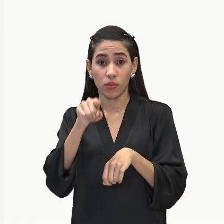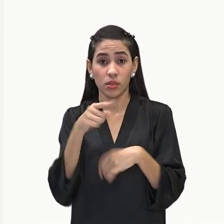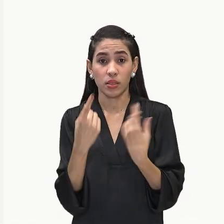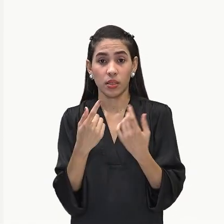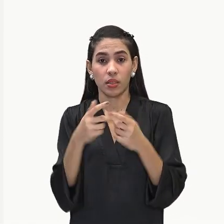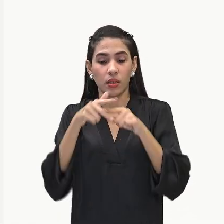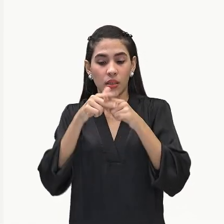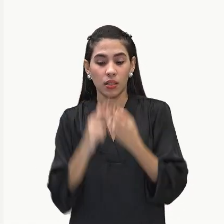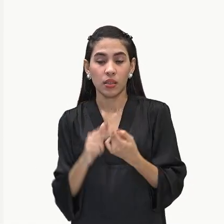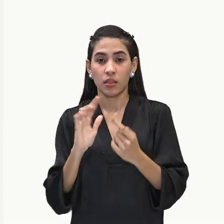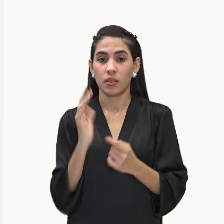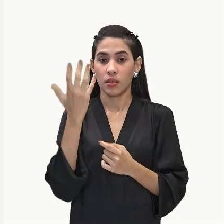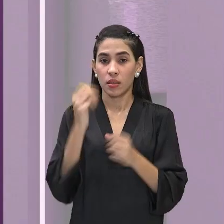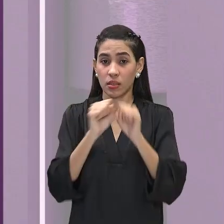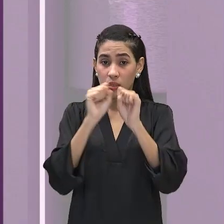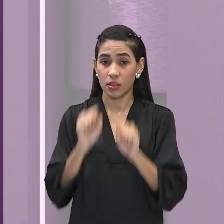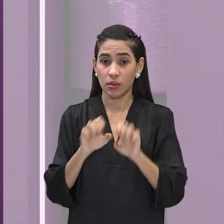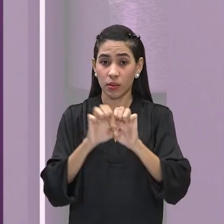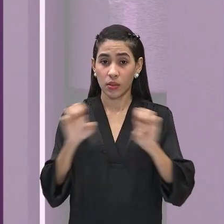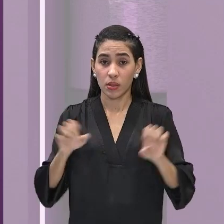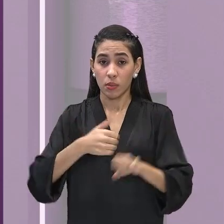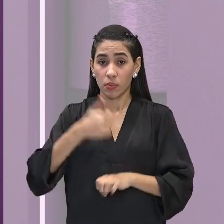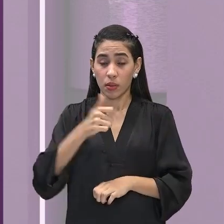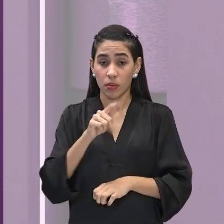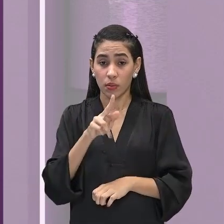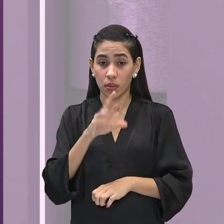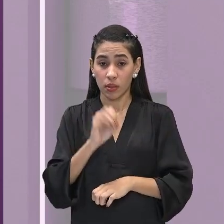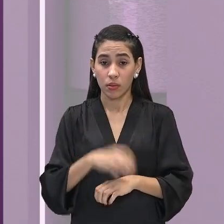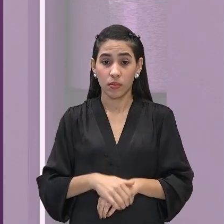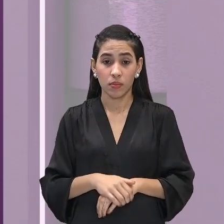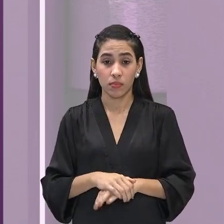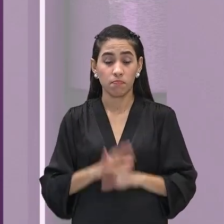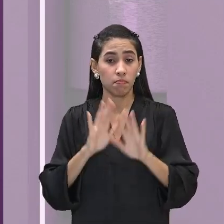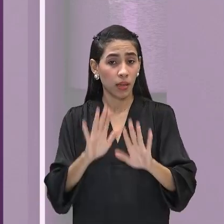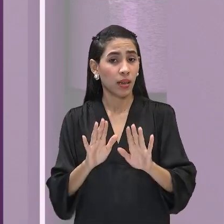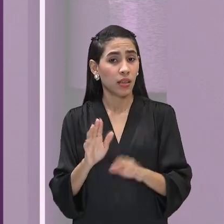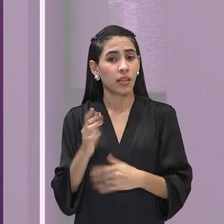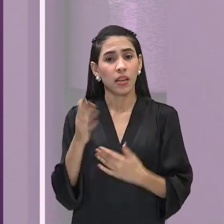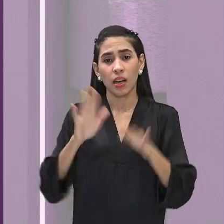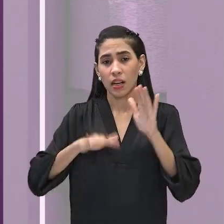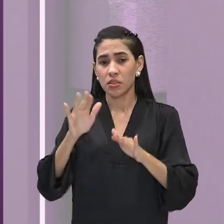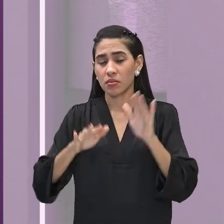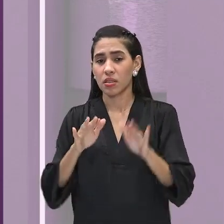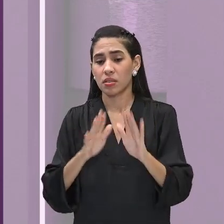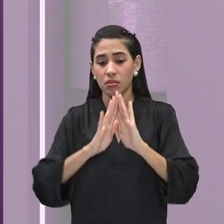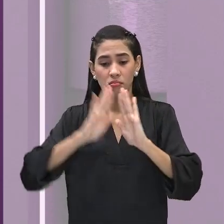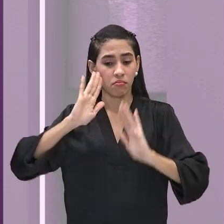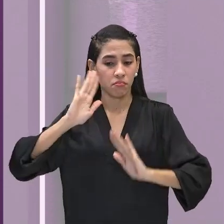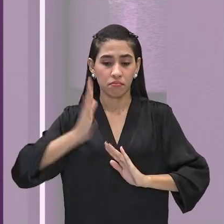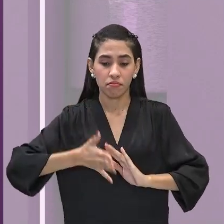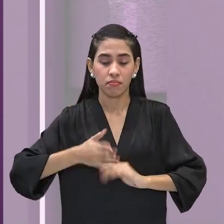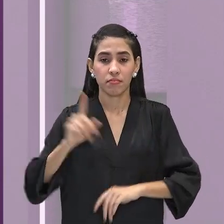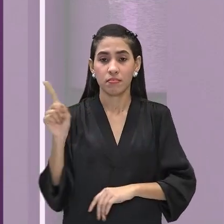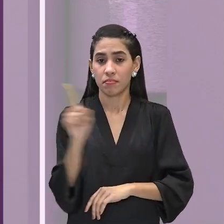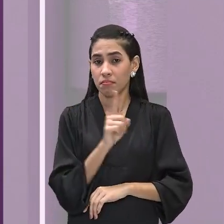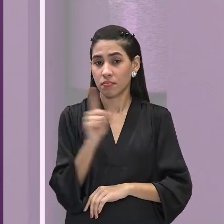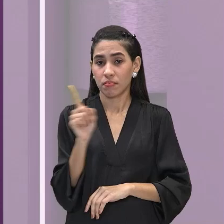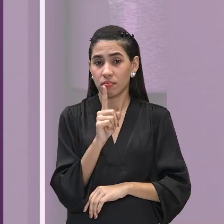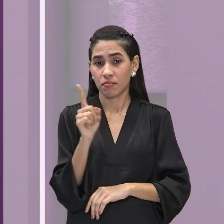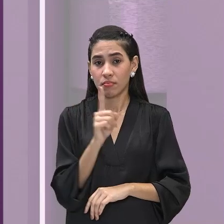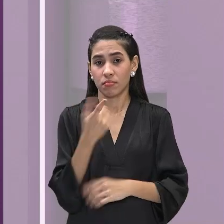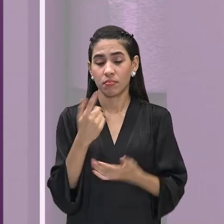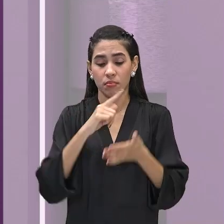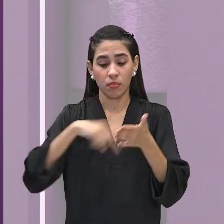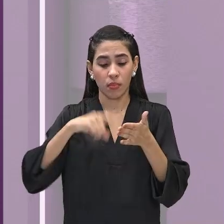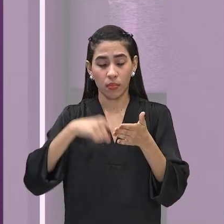o sistema de equação do primeiro grau. Mas há casos que nem sempre vai ser direto ali o corte, né? A eliminação